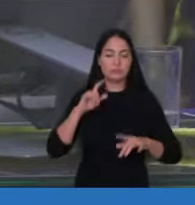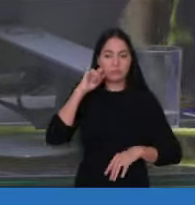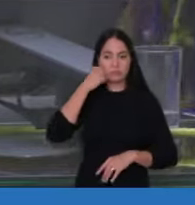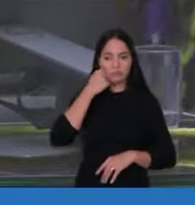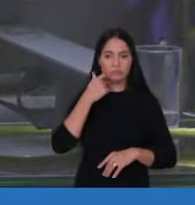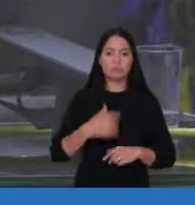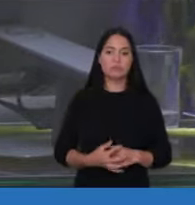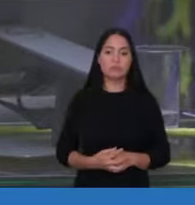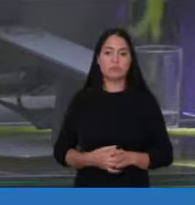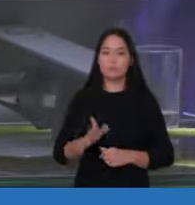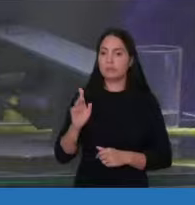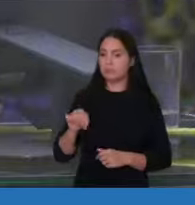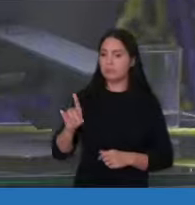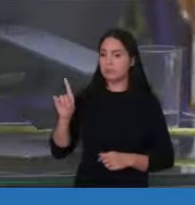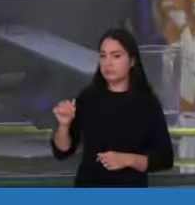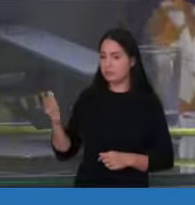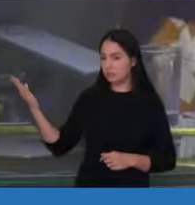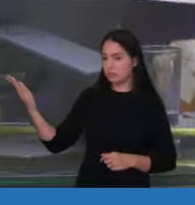Fernanda, obrigada.